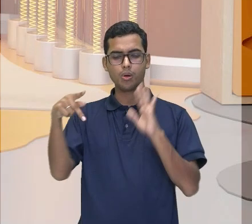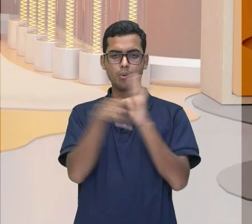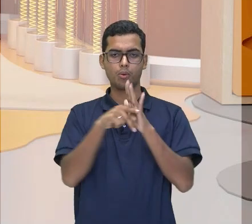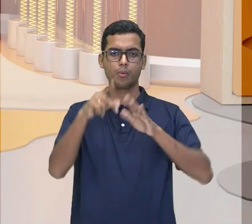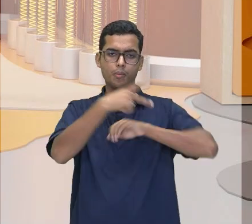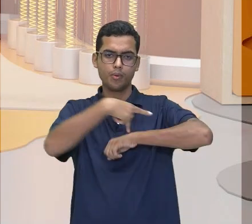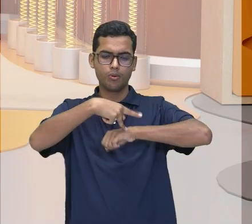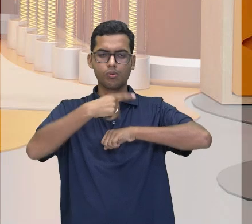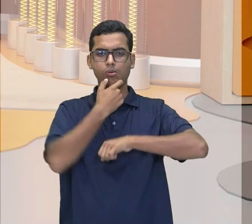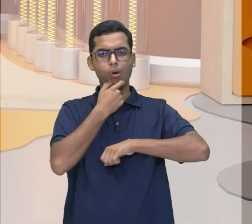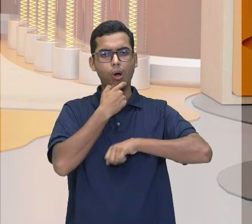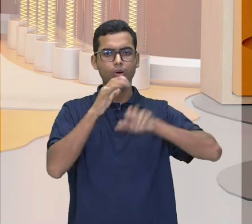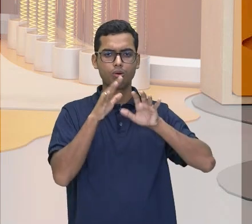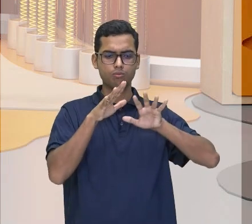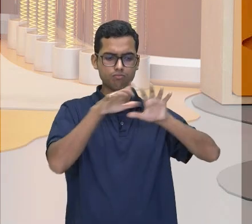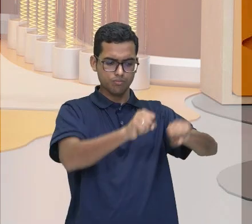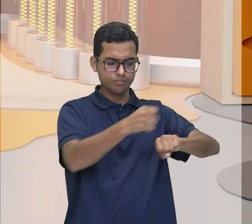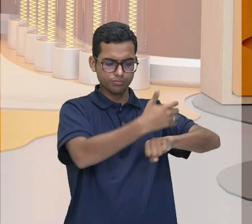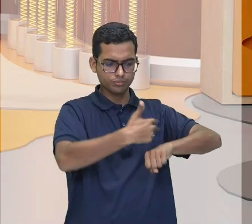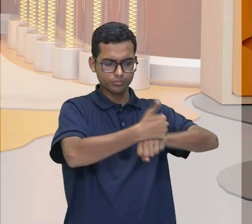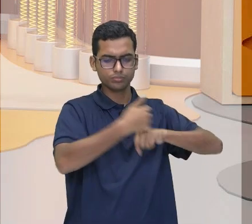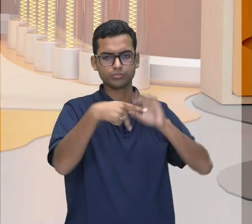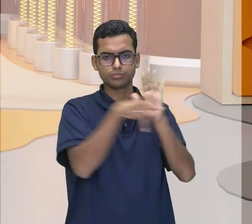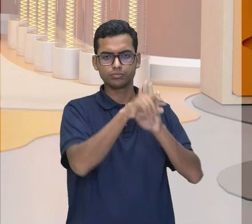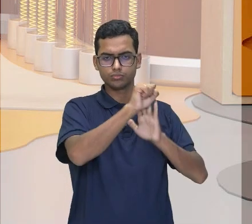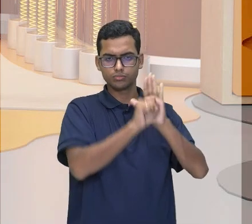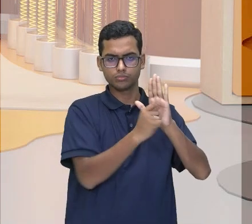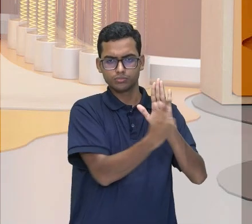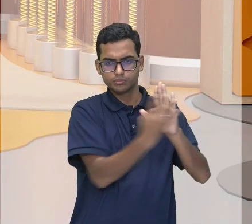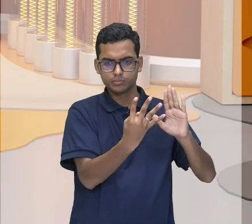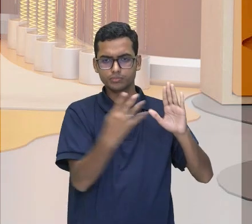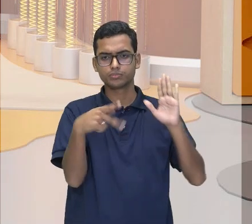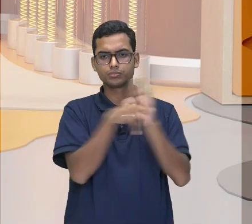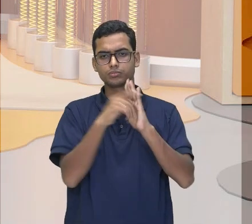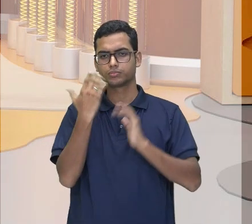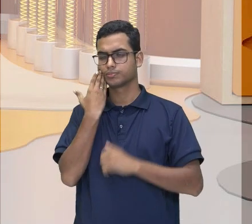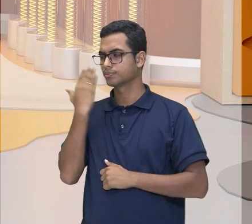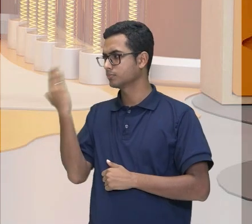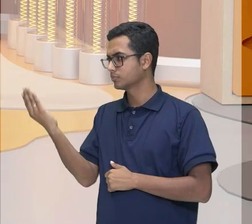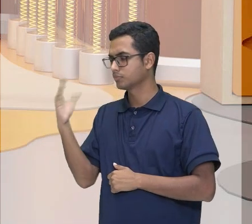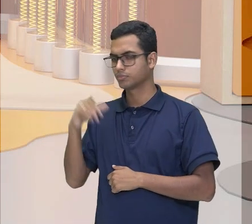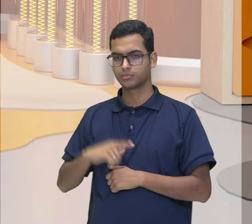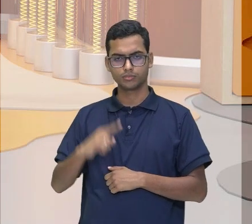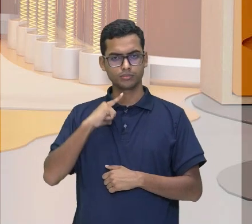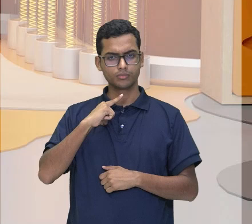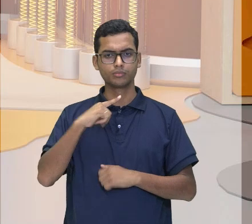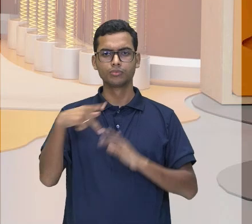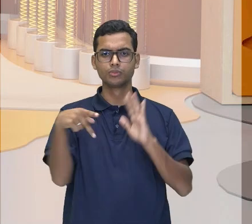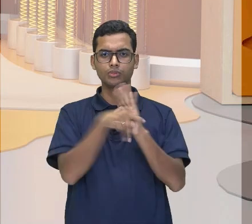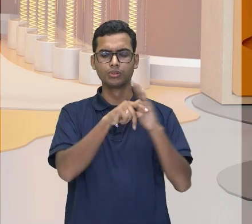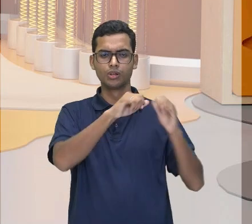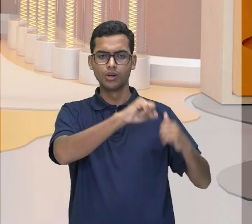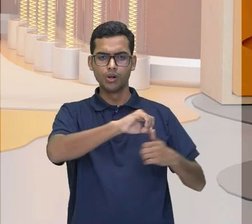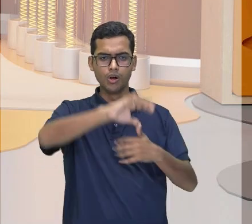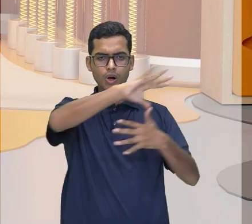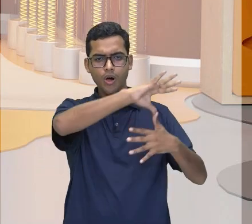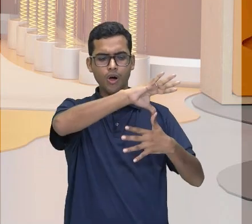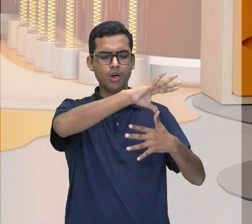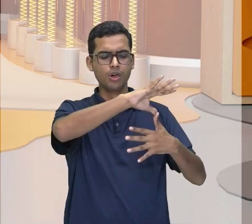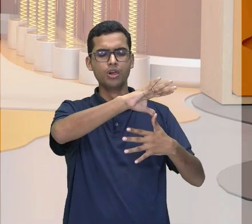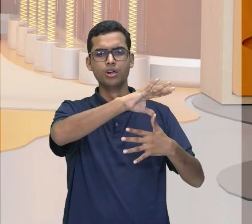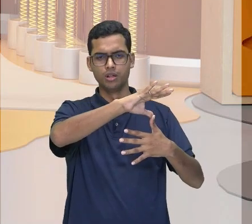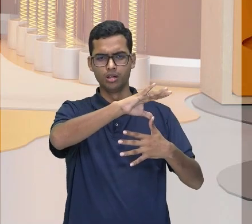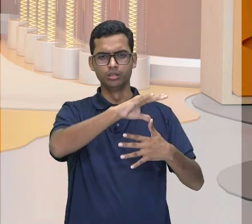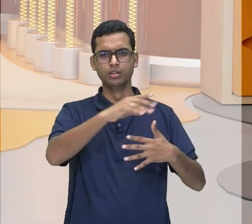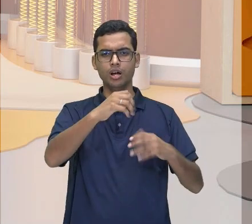Grã-Bretanha. Então, estamos vendo aí a questão do Velho Mundo, Novo Mundo e Novíssimo Mundo. Isso é a